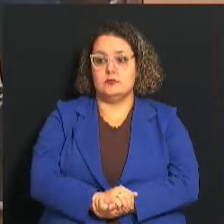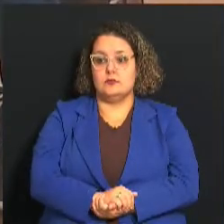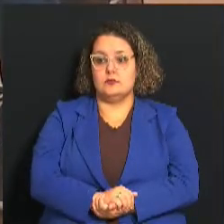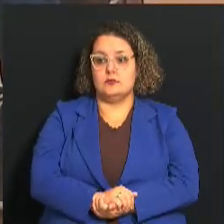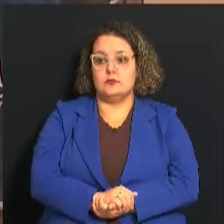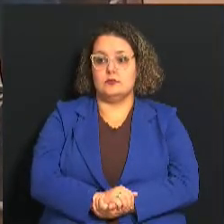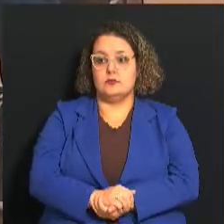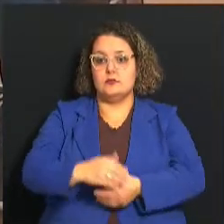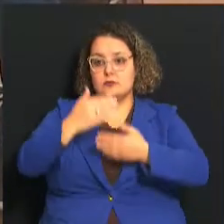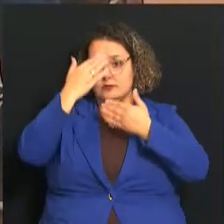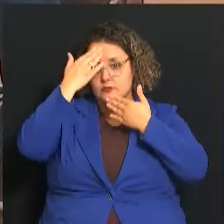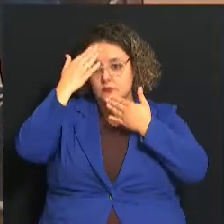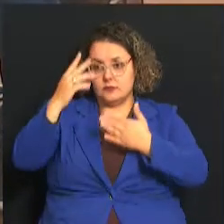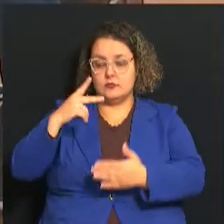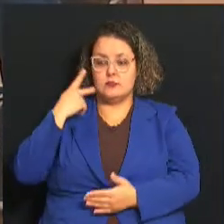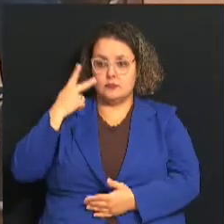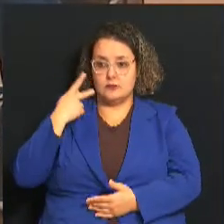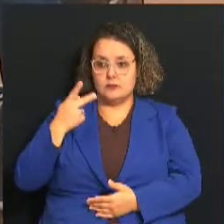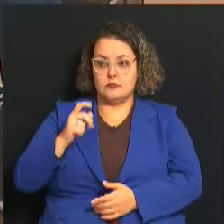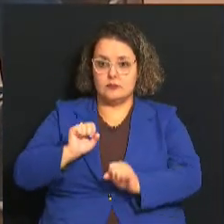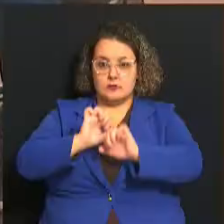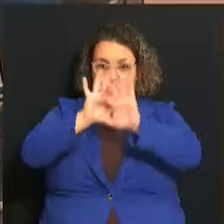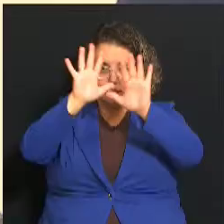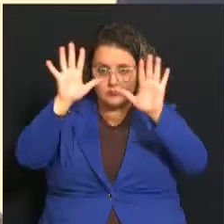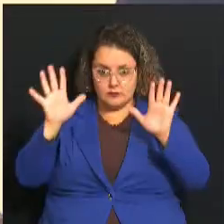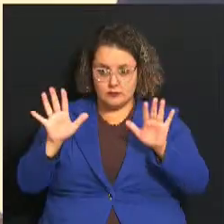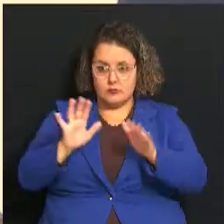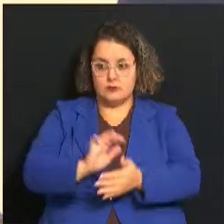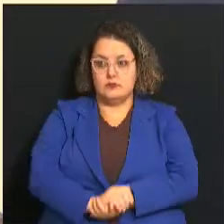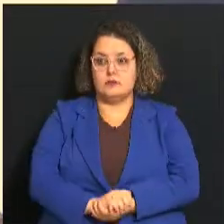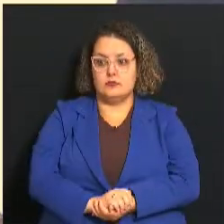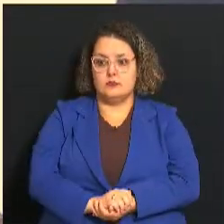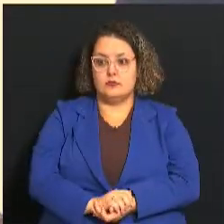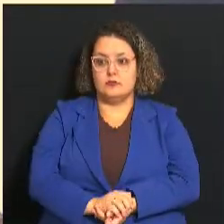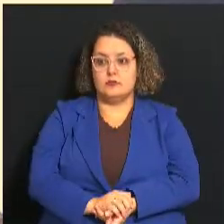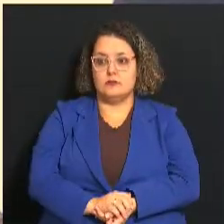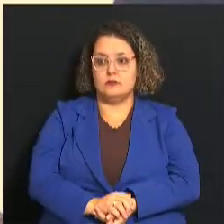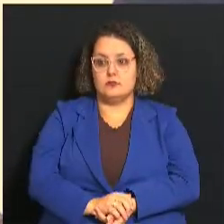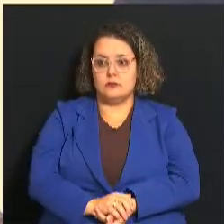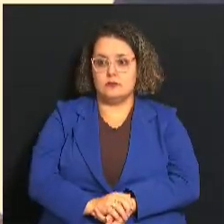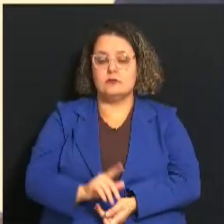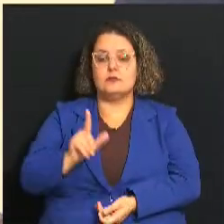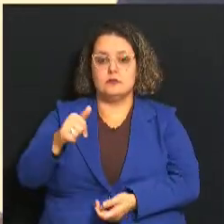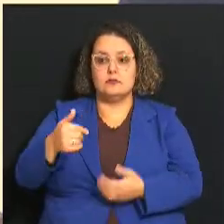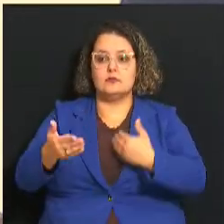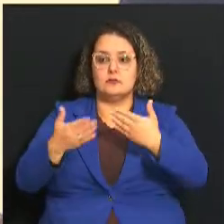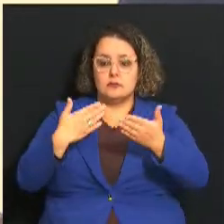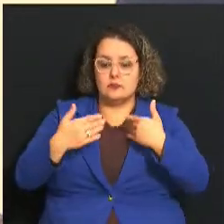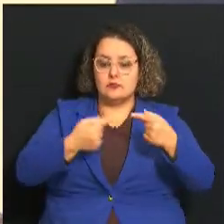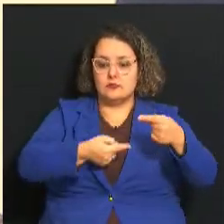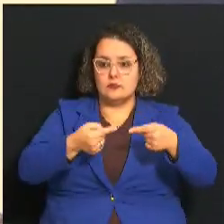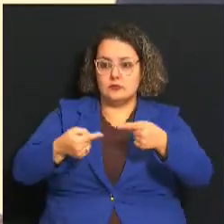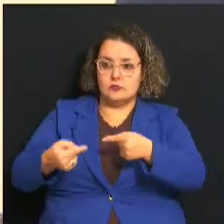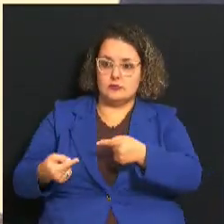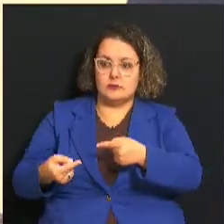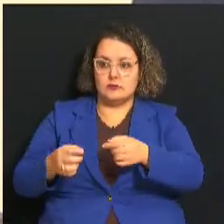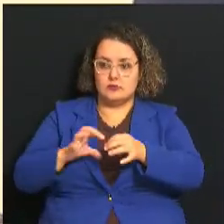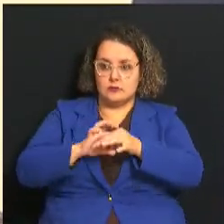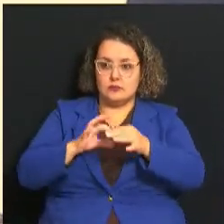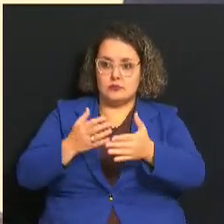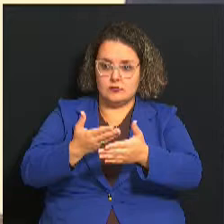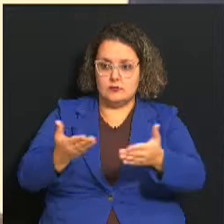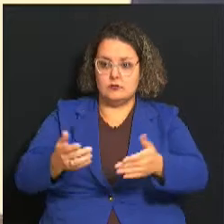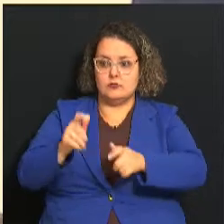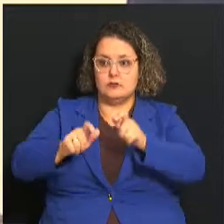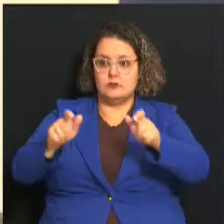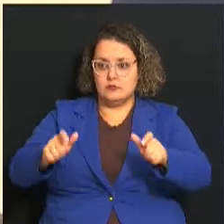Obrigado, vereador. Apenas um esclarecimento, né? Depois nós vamos fazer aqui um debate, vamos permitir que as